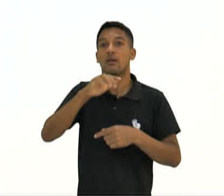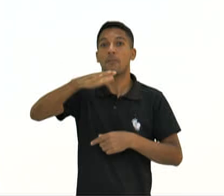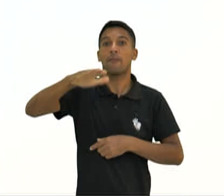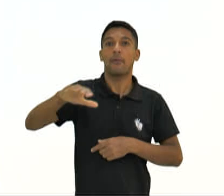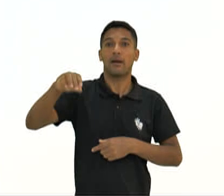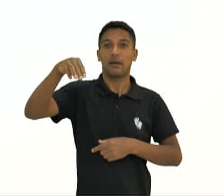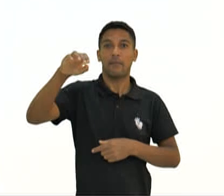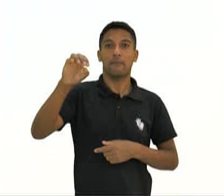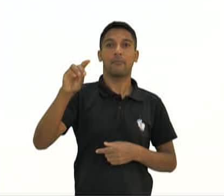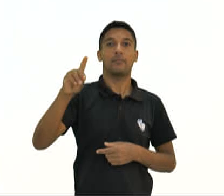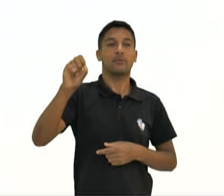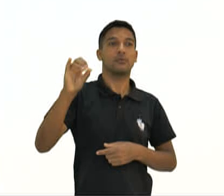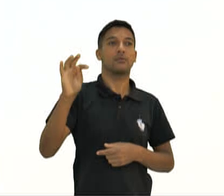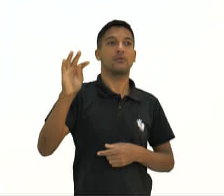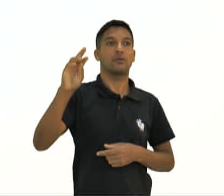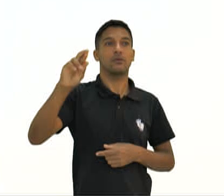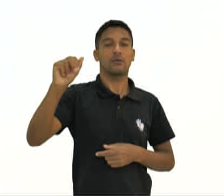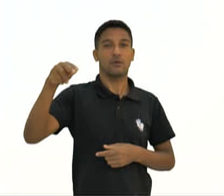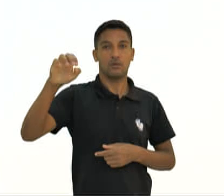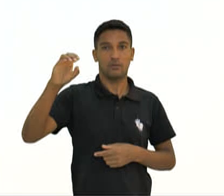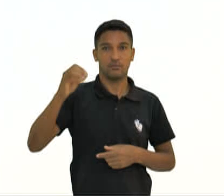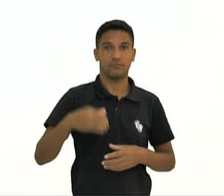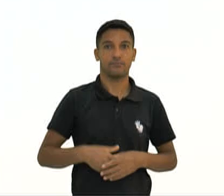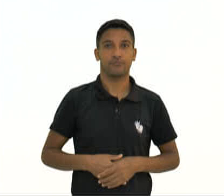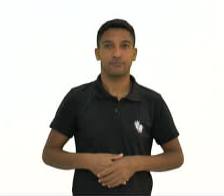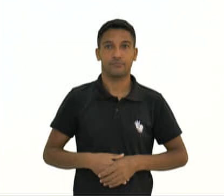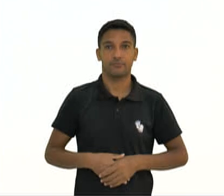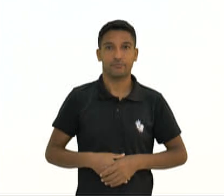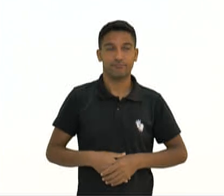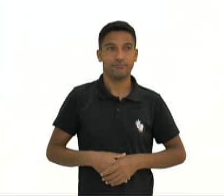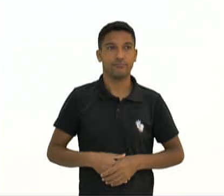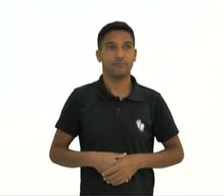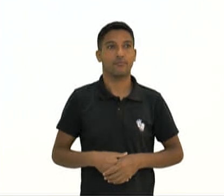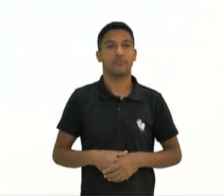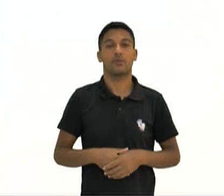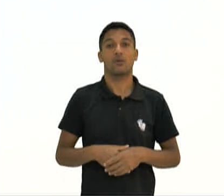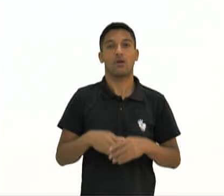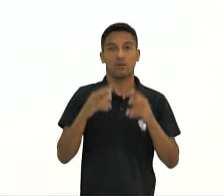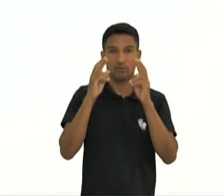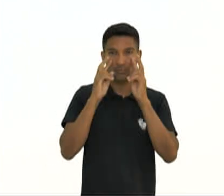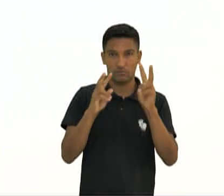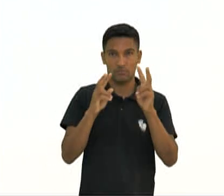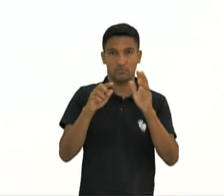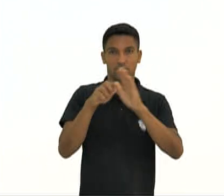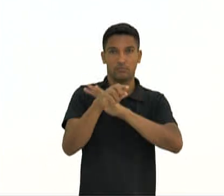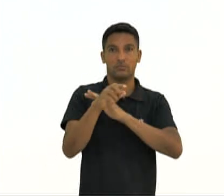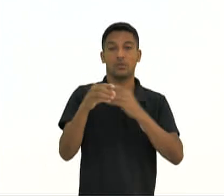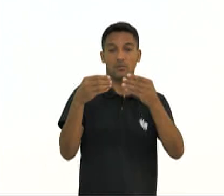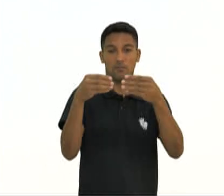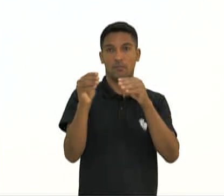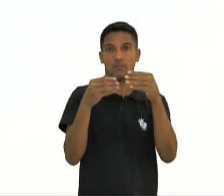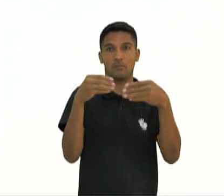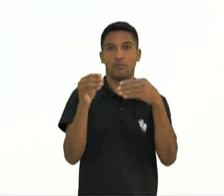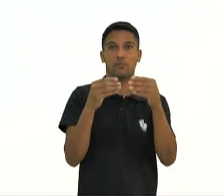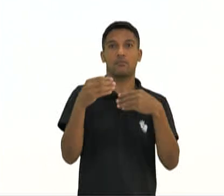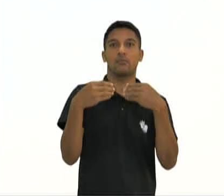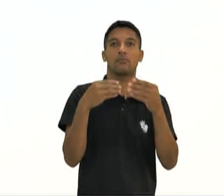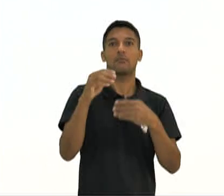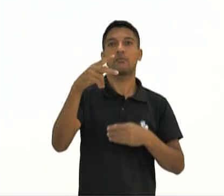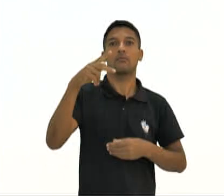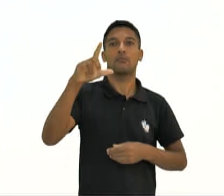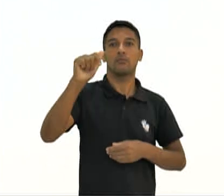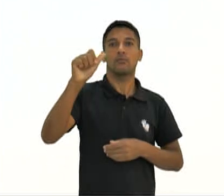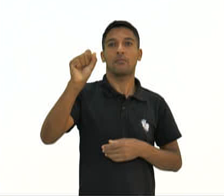dessa perspectiva, vamos analisar mais um exercício. O plástico é um dos materiais mais utilizados na